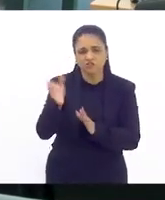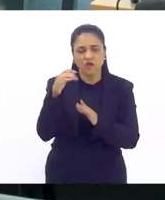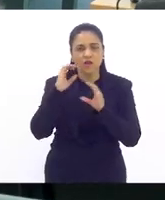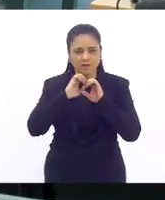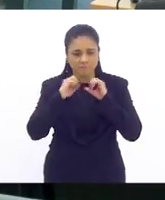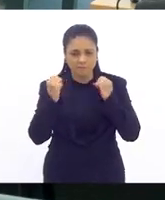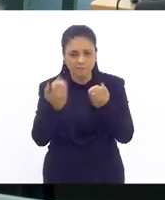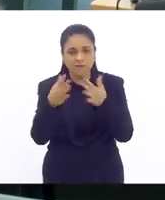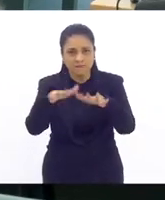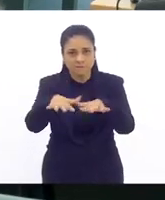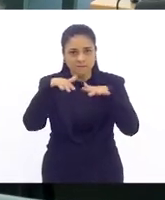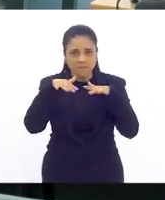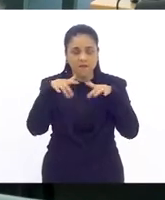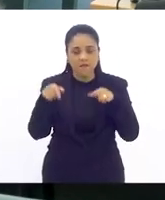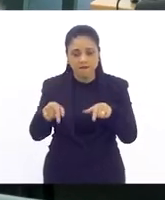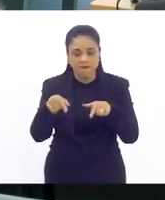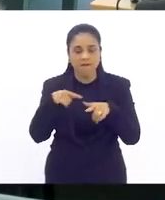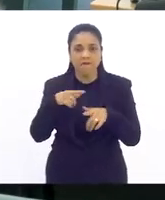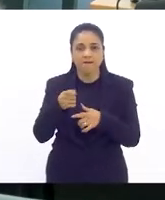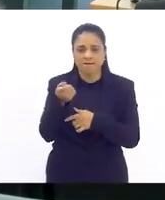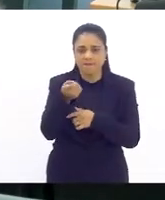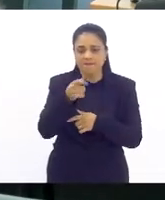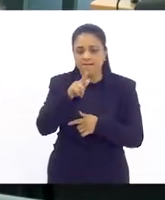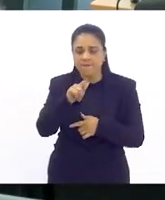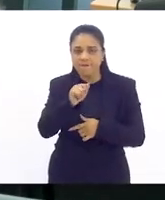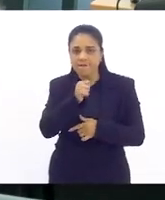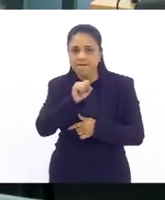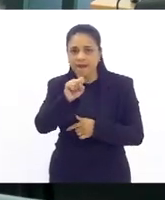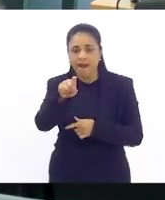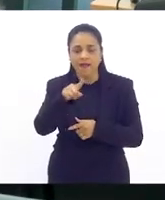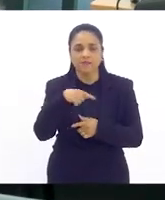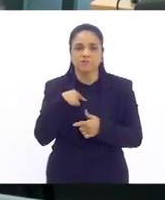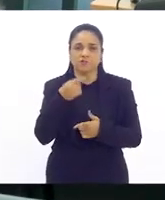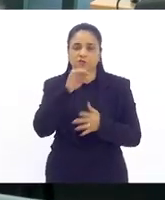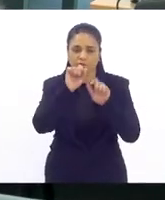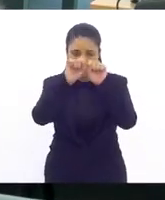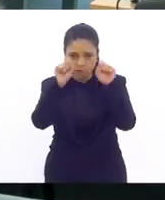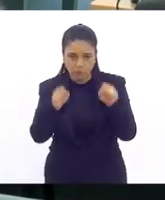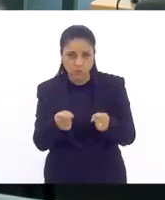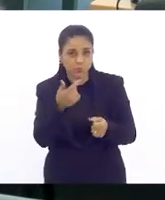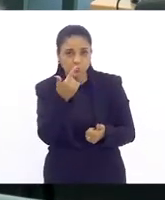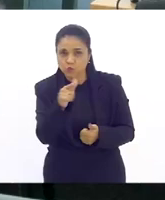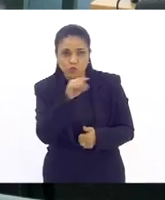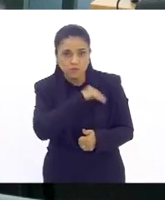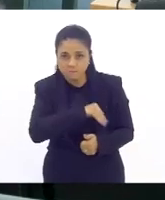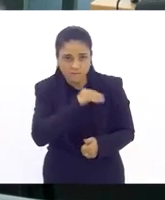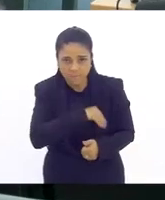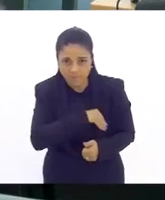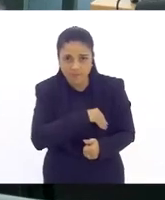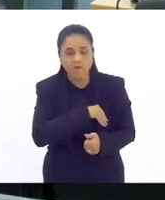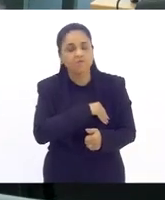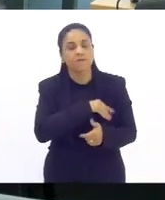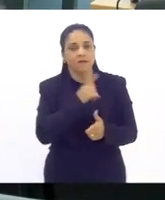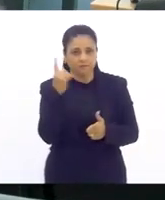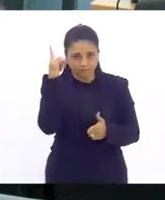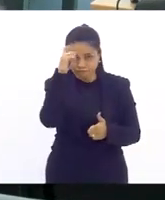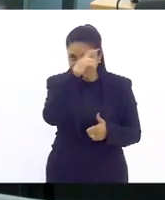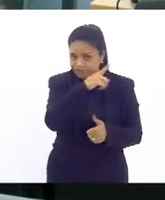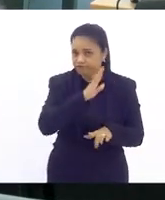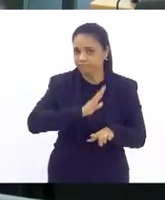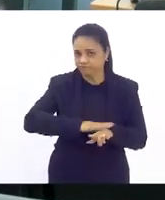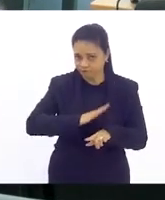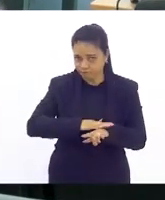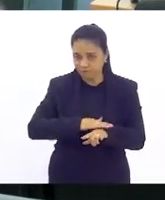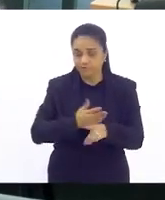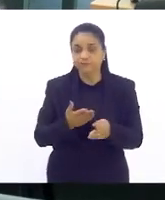com gás lacrimogêneas funcionários sem receber aquela história Era uma questão de vida de morte então